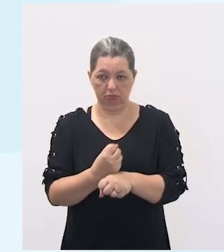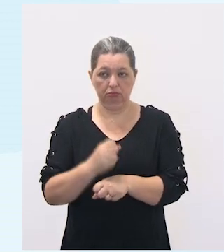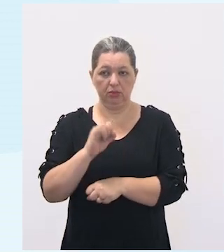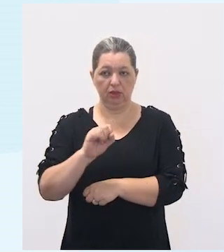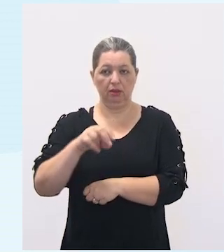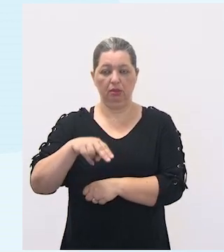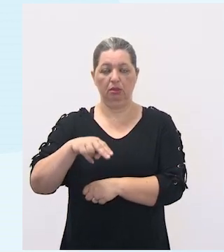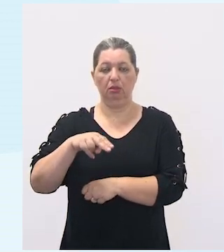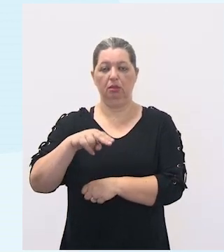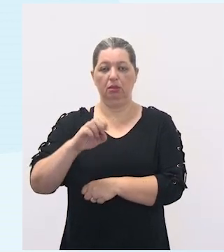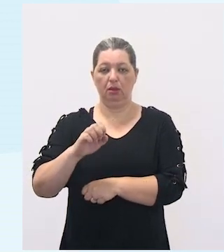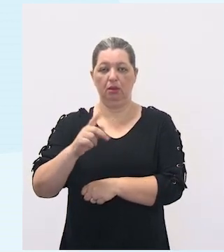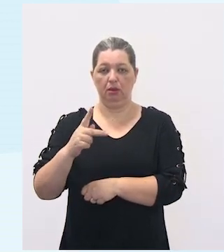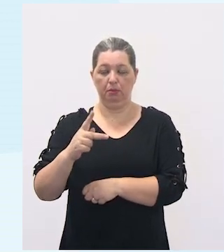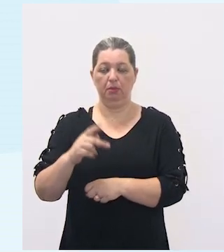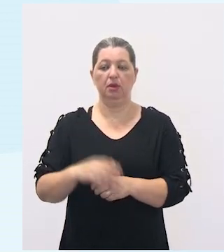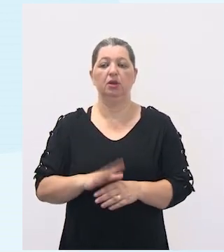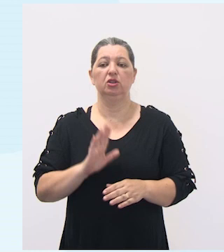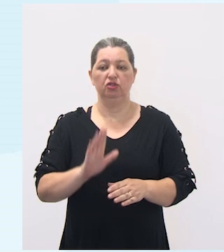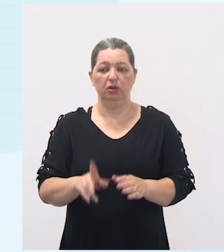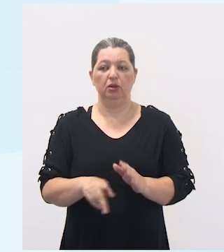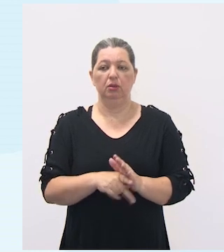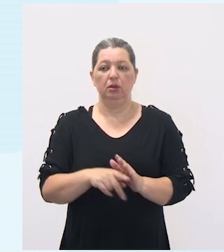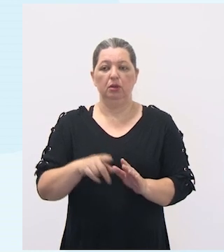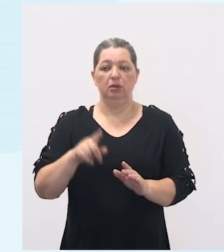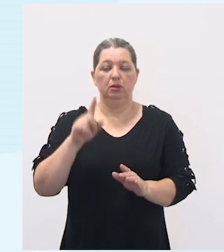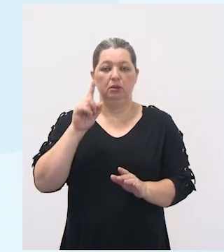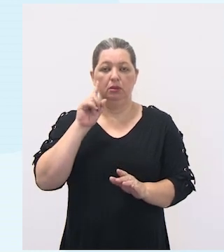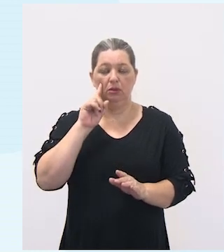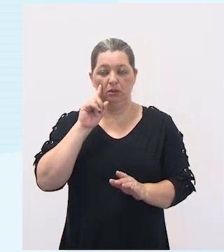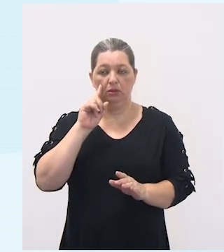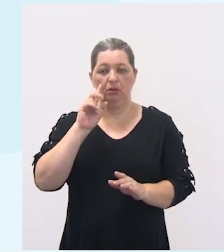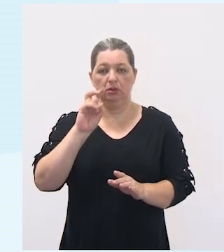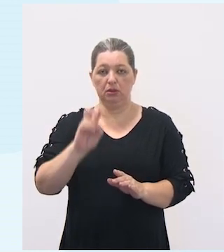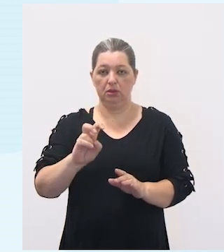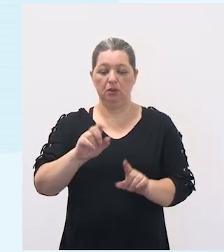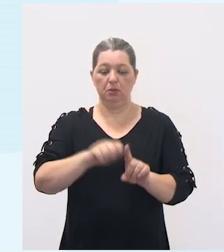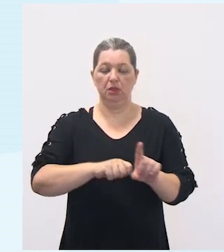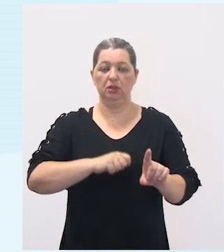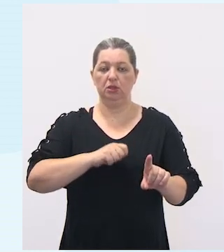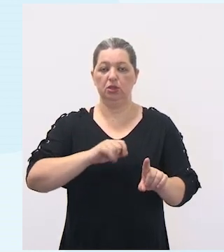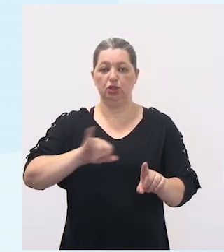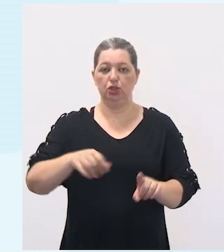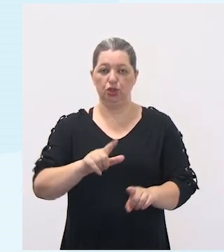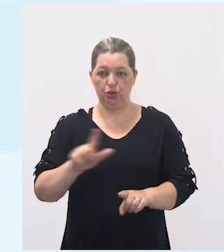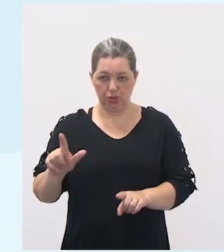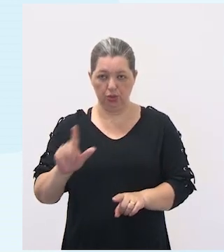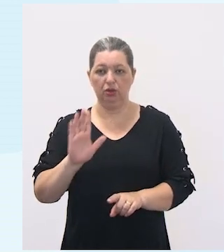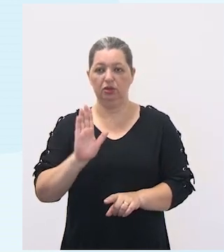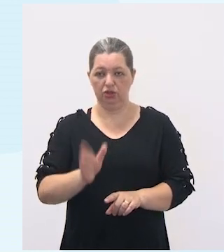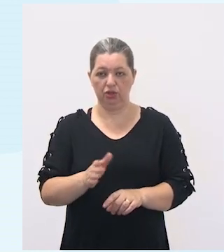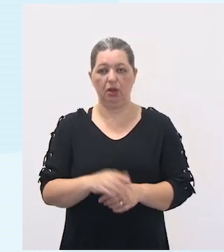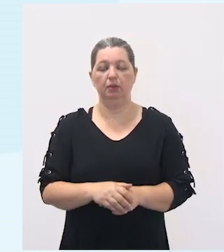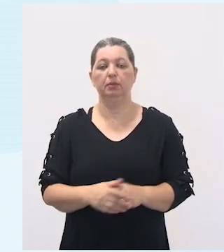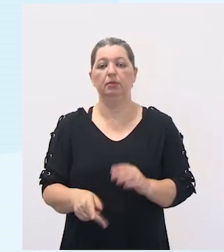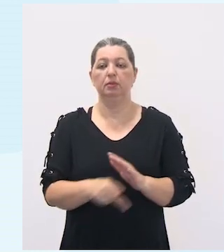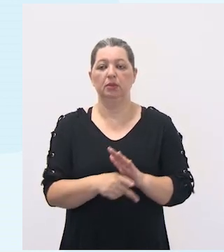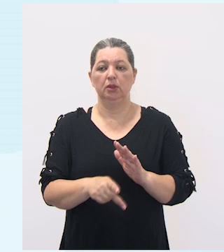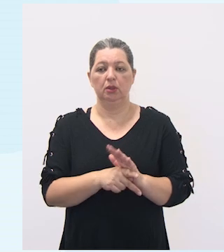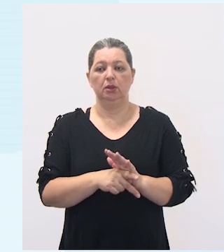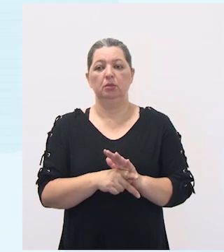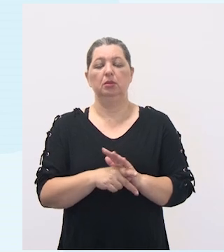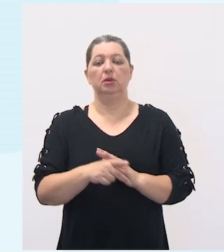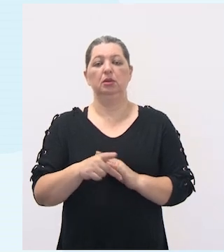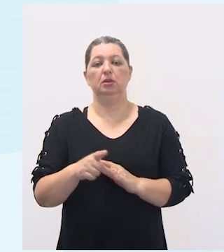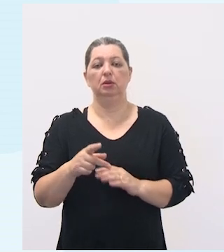ele já saiu, dia 5 de julho, foi colocado aqui a portaria SAEB 2021, onde nós temos a